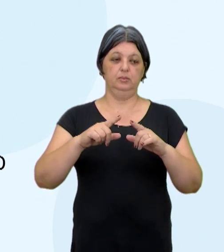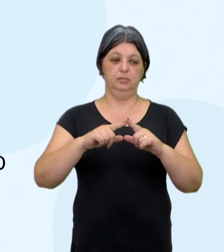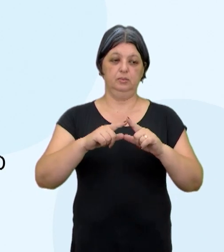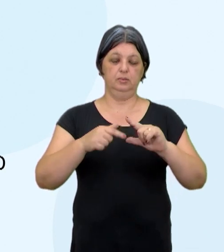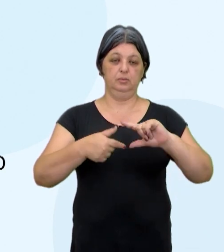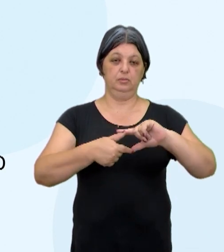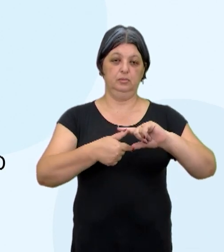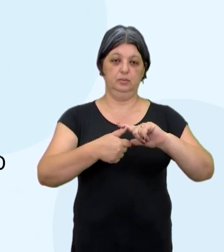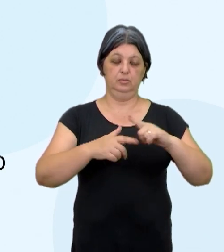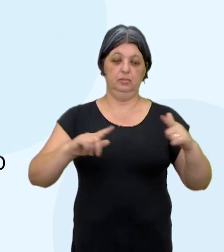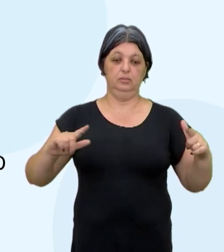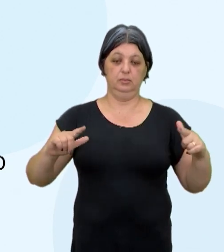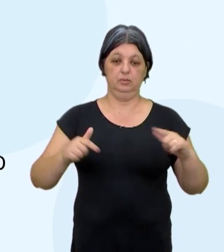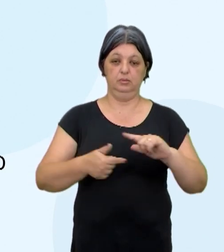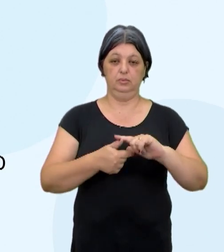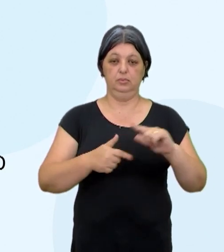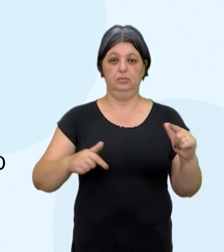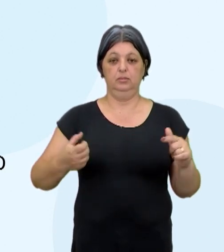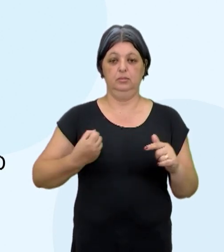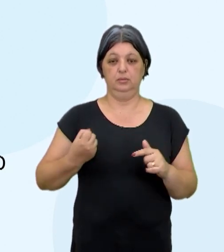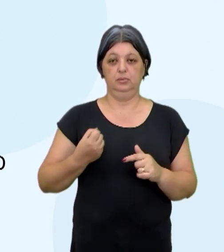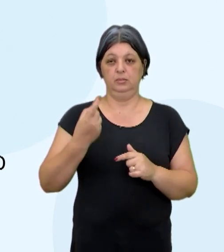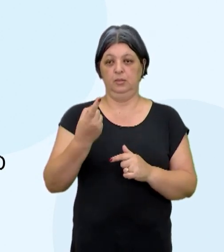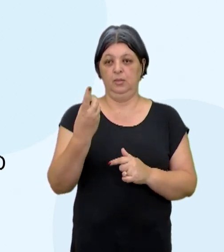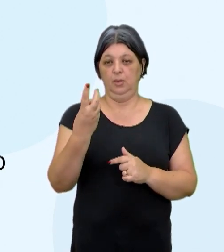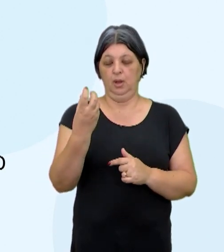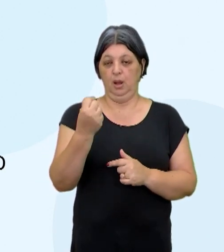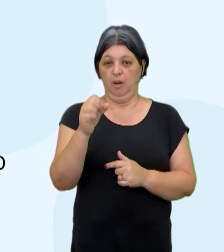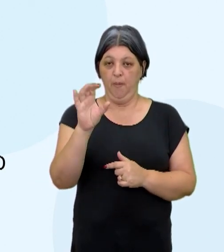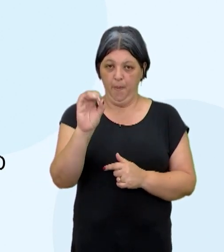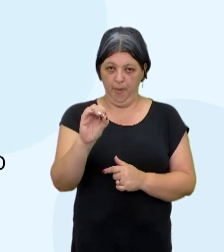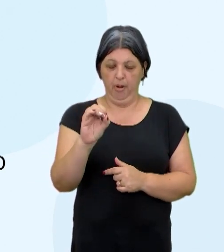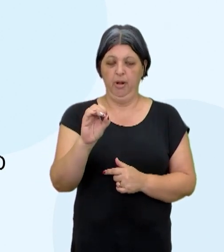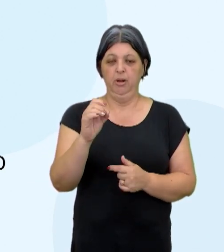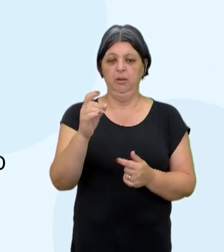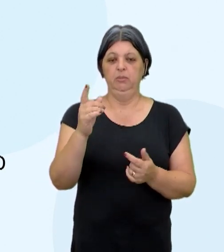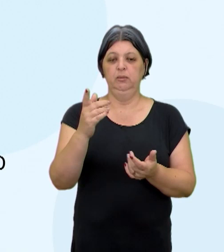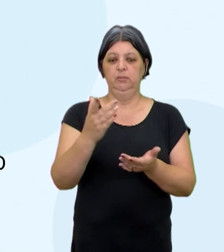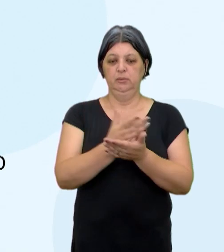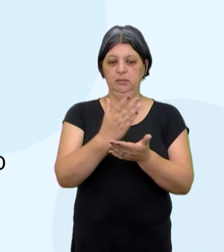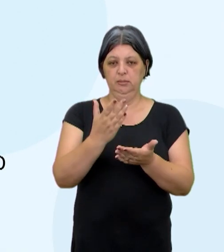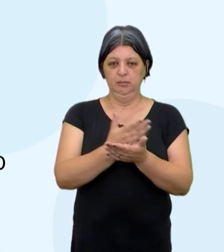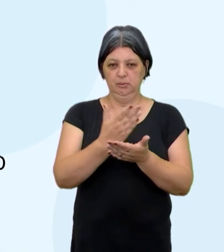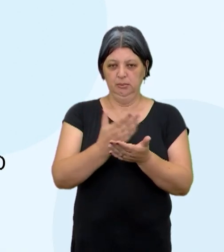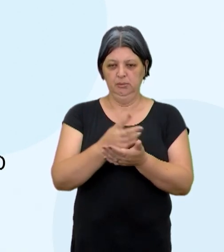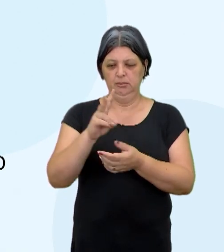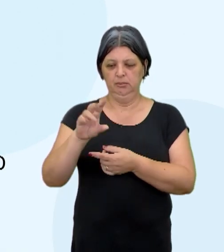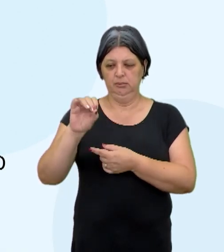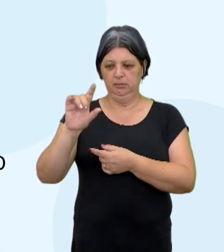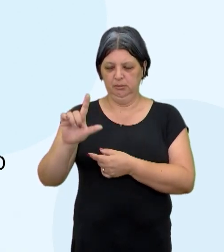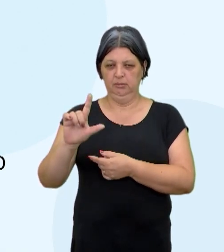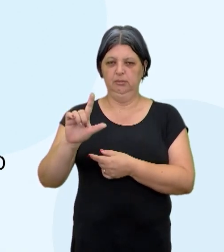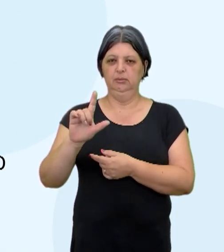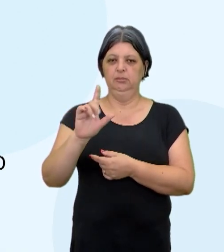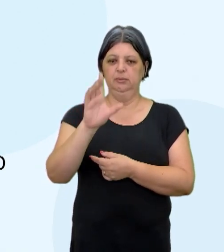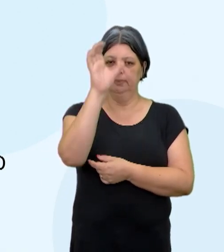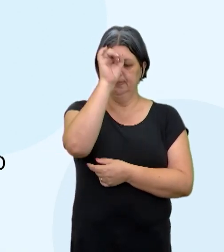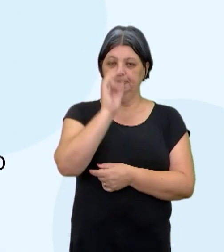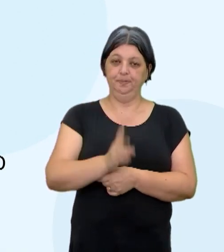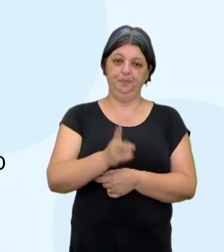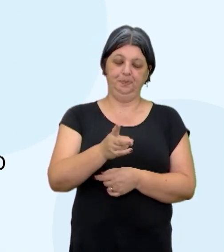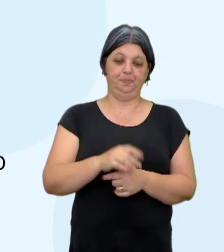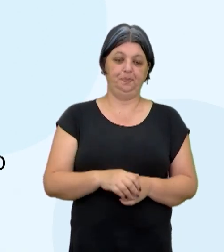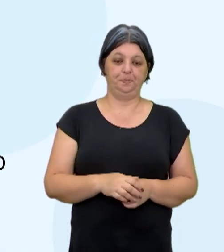1, parte 1, lá da sua página 108, do Aprender Sempre, volume 1. Tudo bem? Volume 1 do Aprender Sempre. A gente